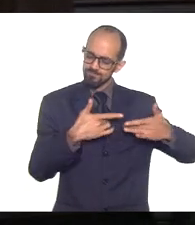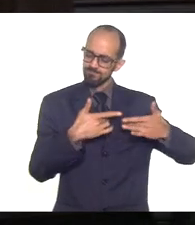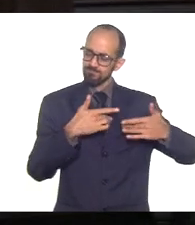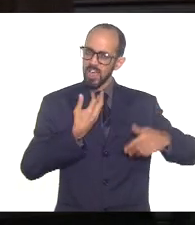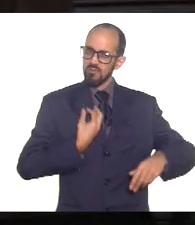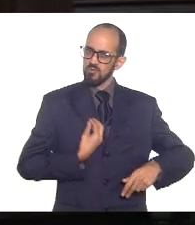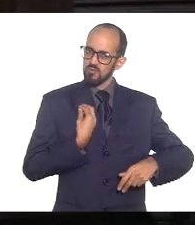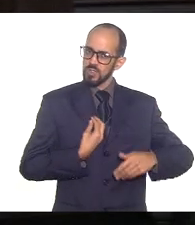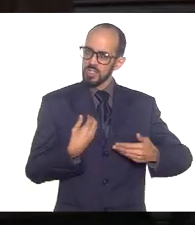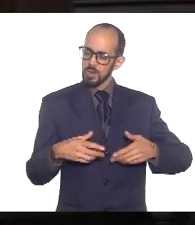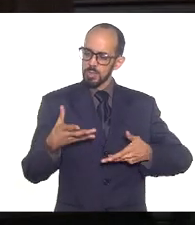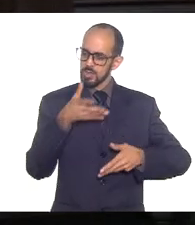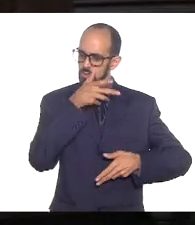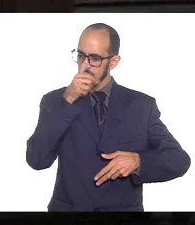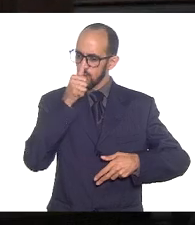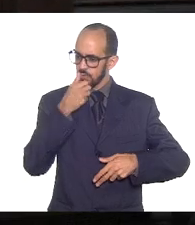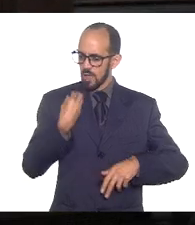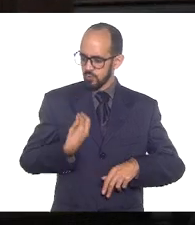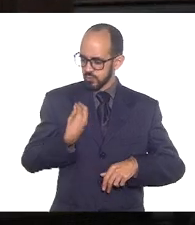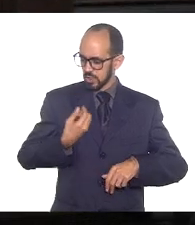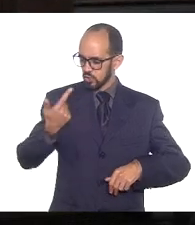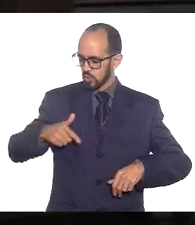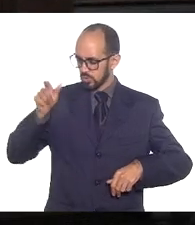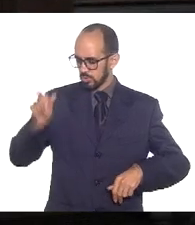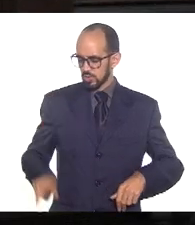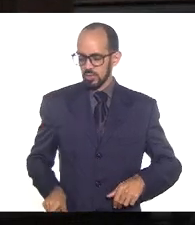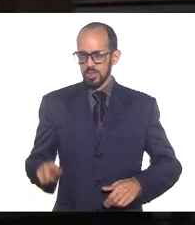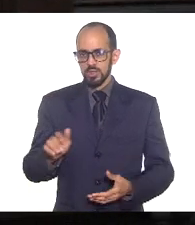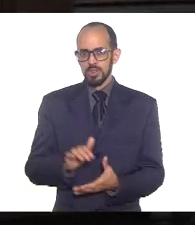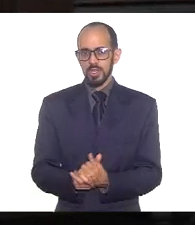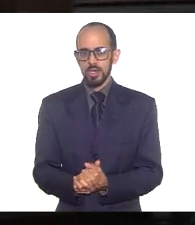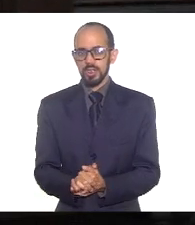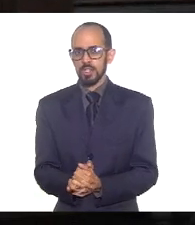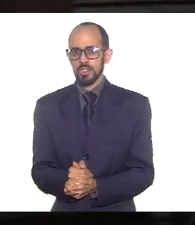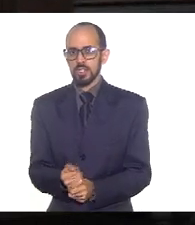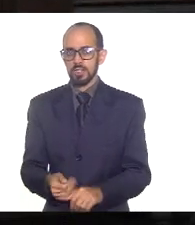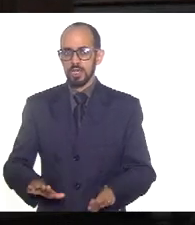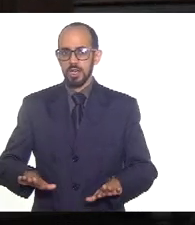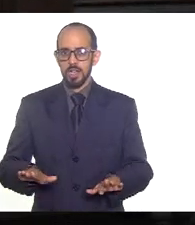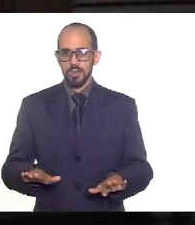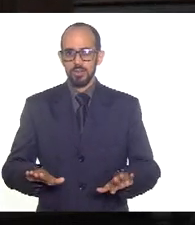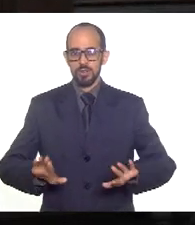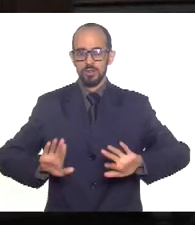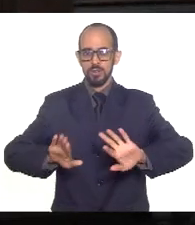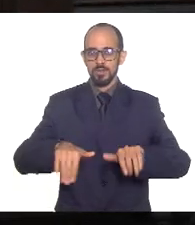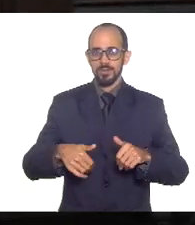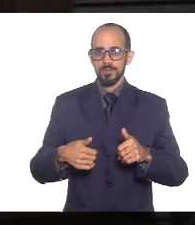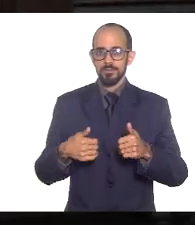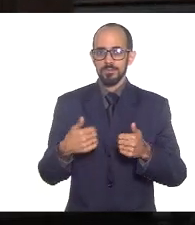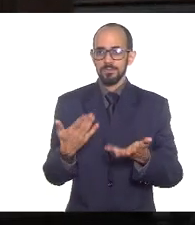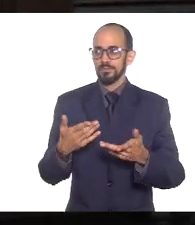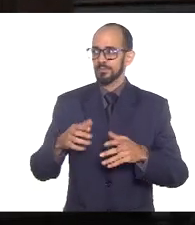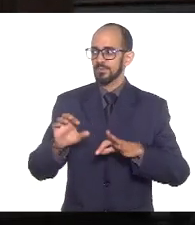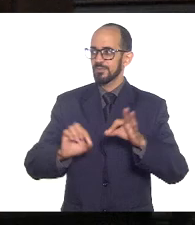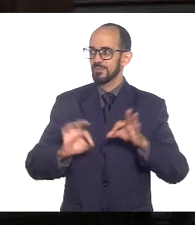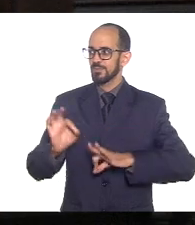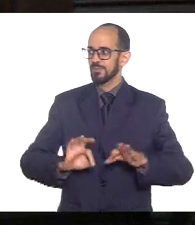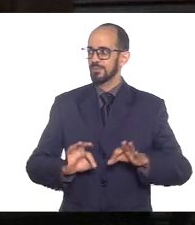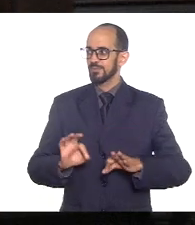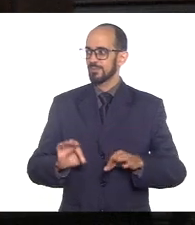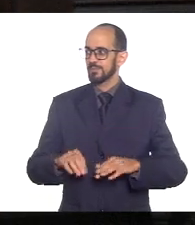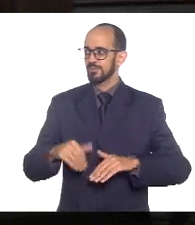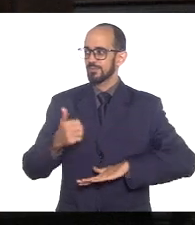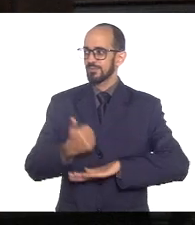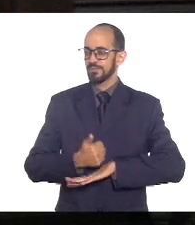para salvar a vida de outras pessoas dentro da Estácio unidade de saúde não pode ter seu plano de cargos e carreira